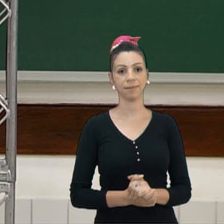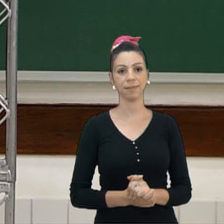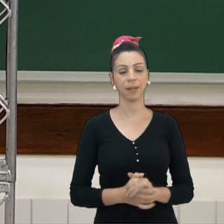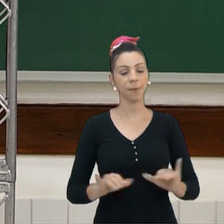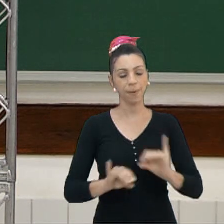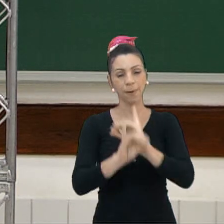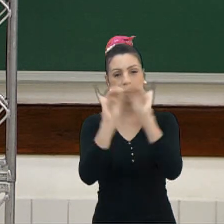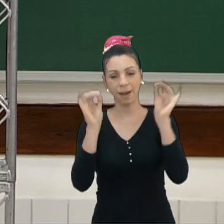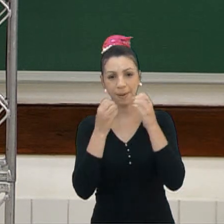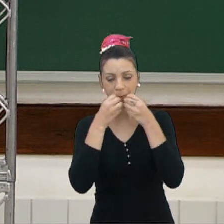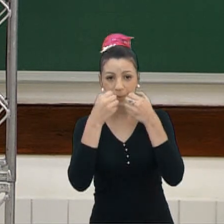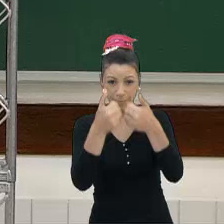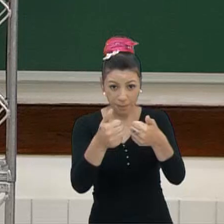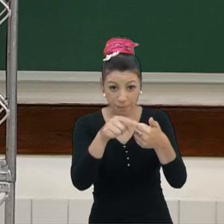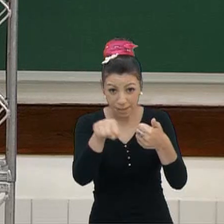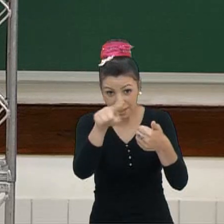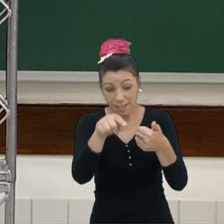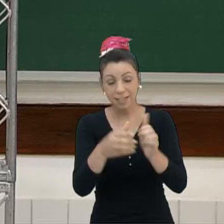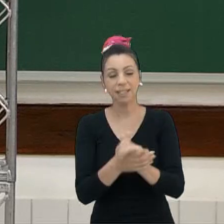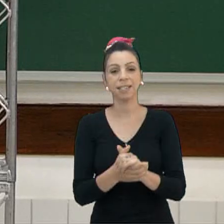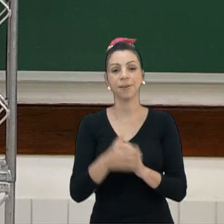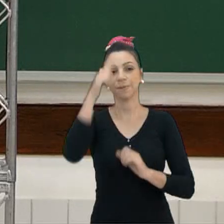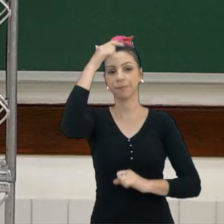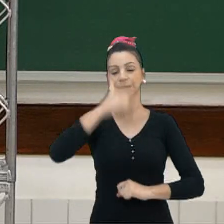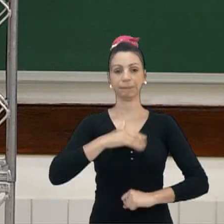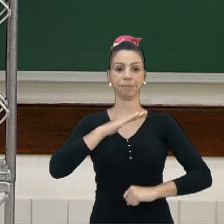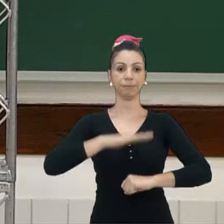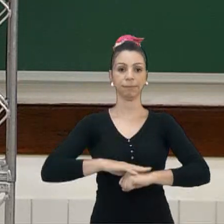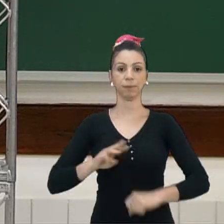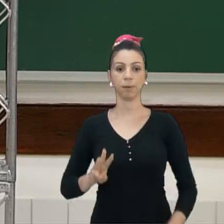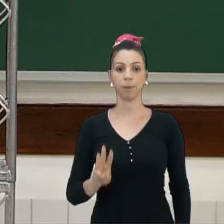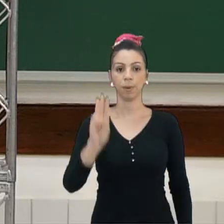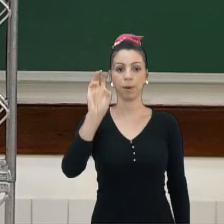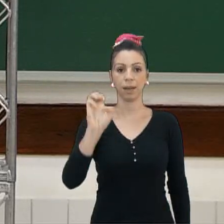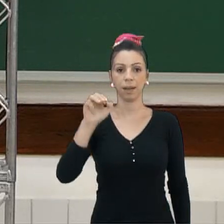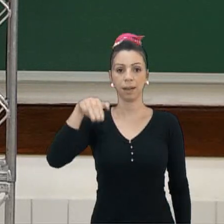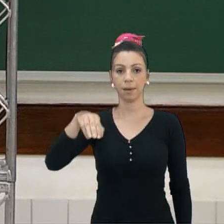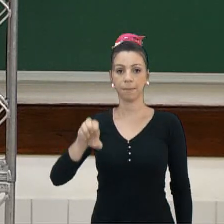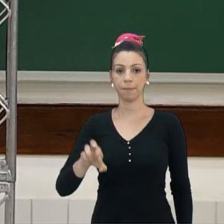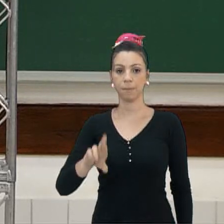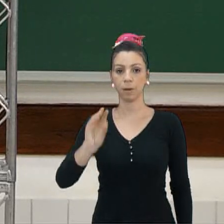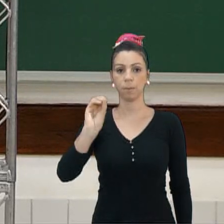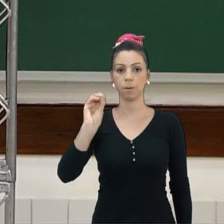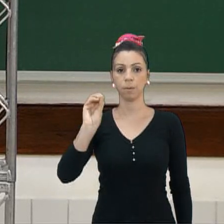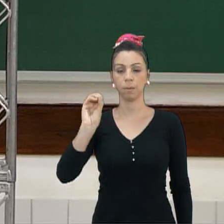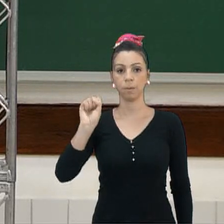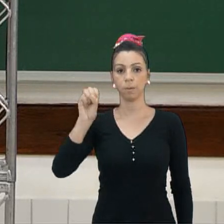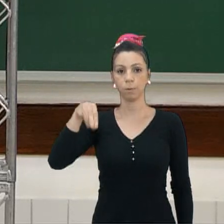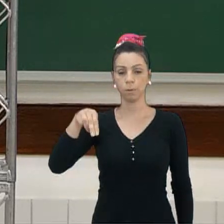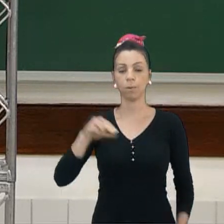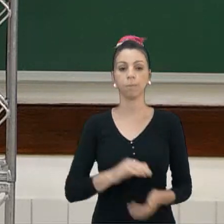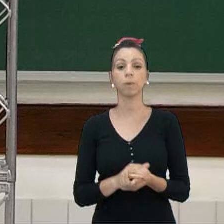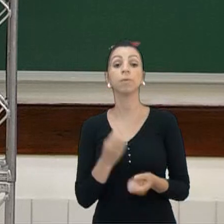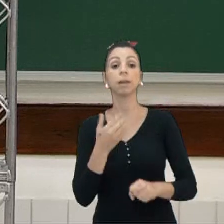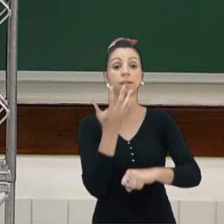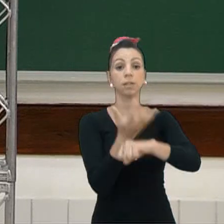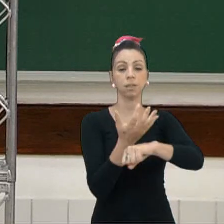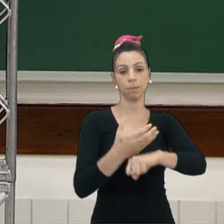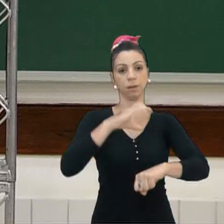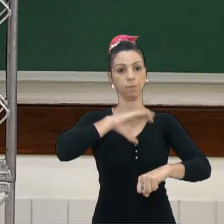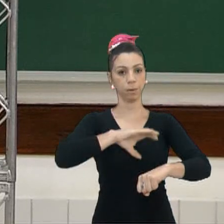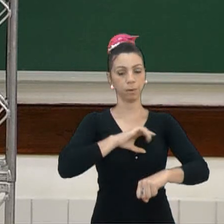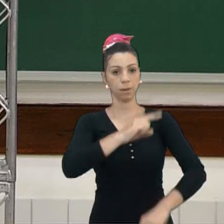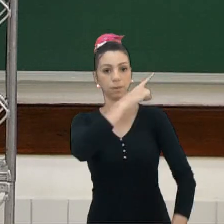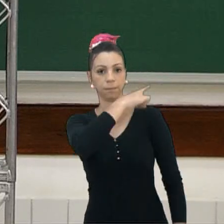Olá pessoal, tudo bem com vocês? Eu sou o professor Emerson e estou trabalhando língua portuguesa com vocês, alunos da primeira série. Antes